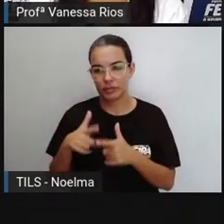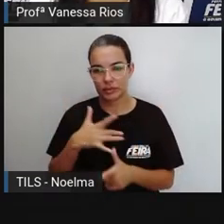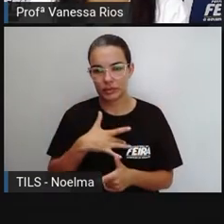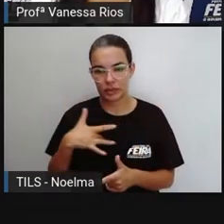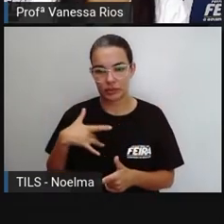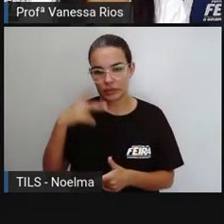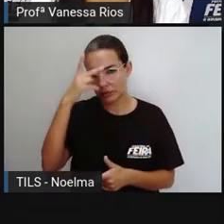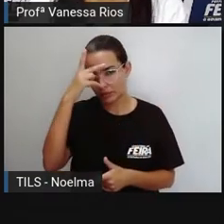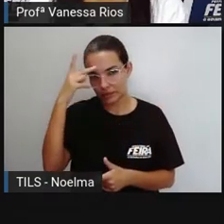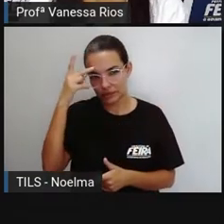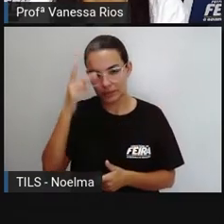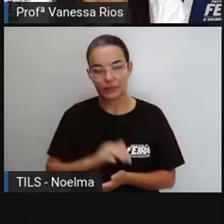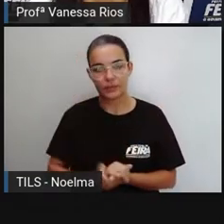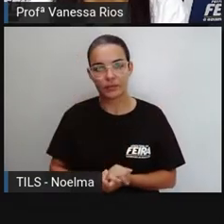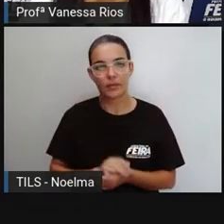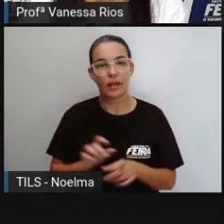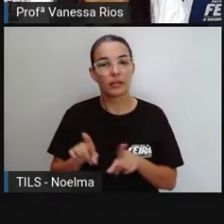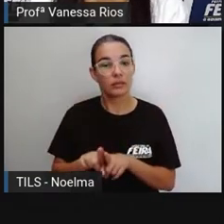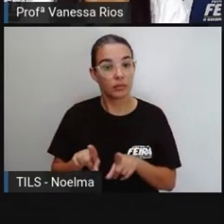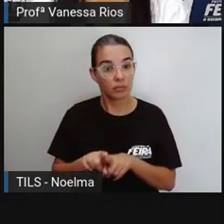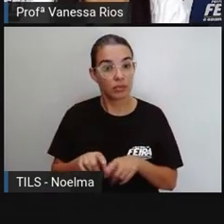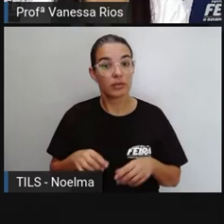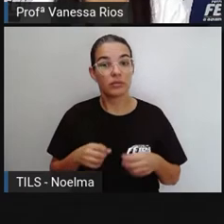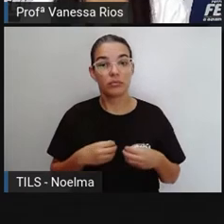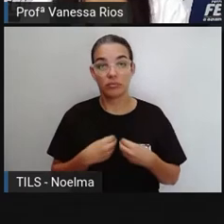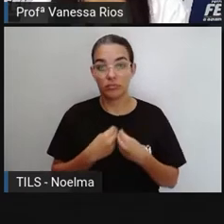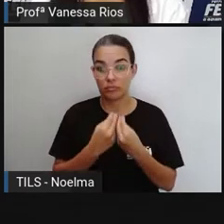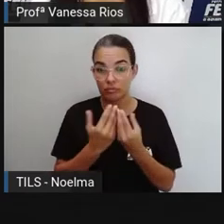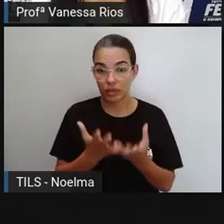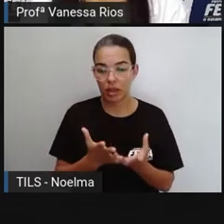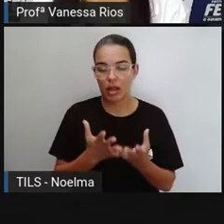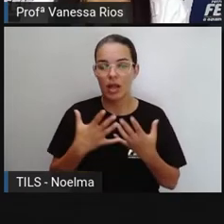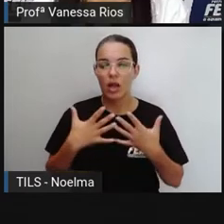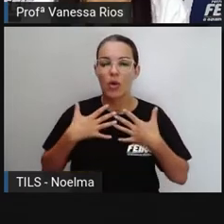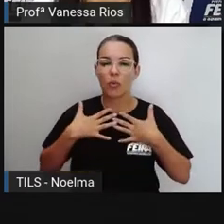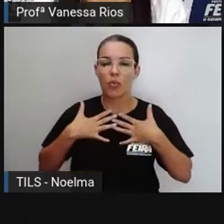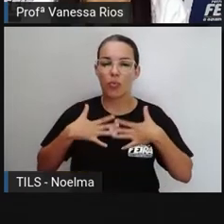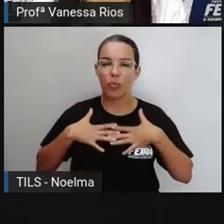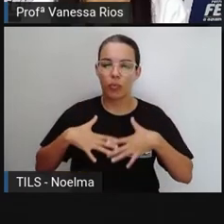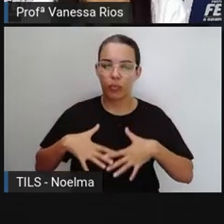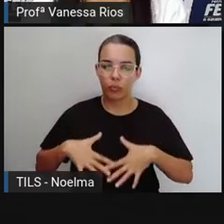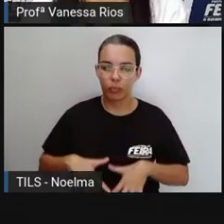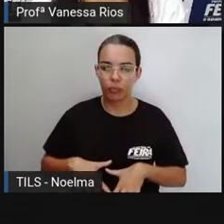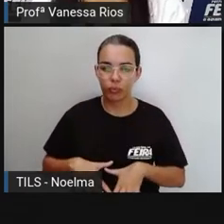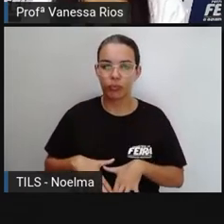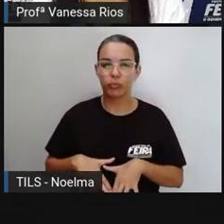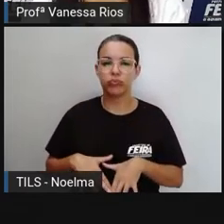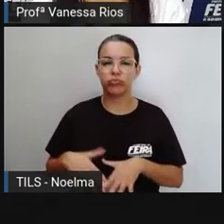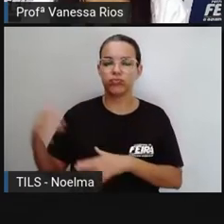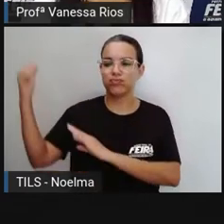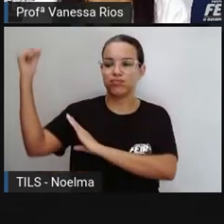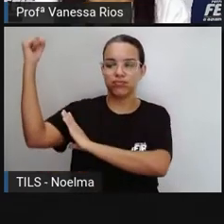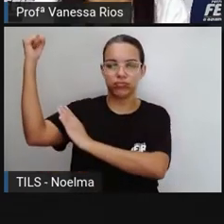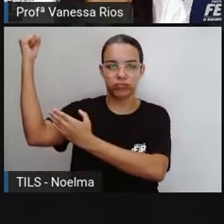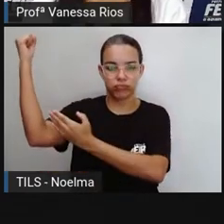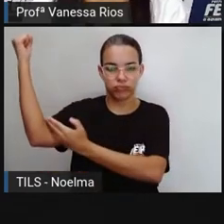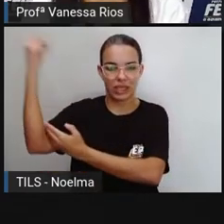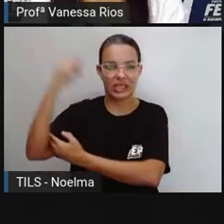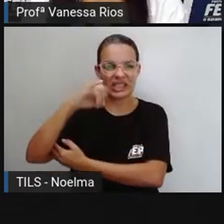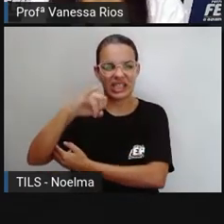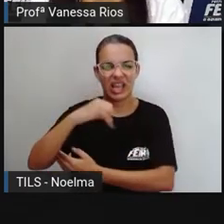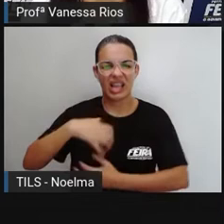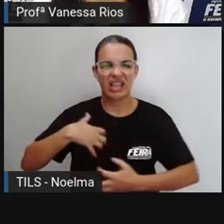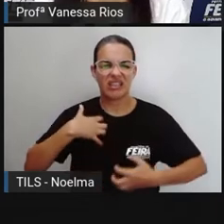pessoas. Proporciona alívio na tensão muscular, diminuição de dores no corpo, também decorrentes do estresse e